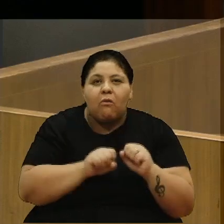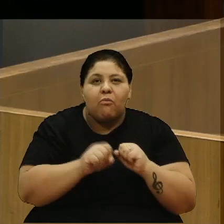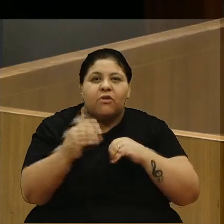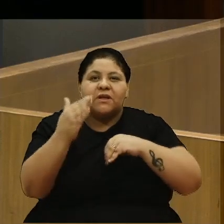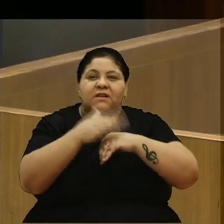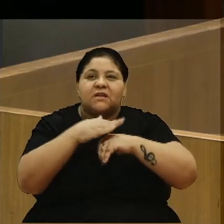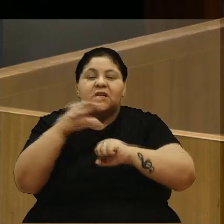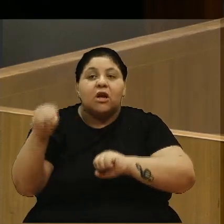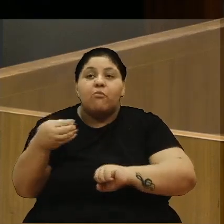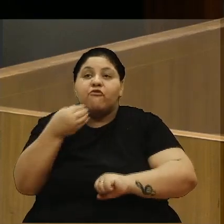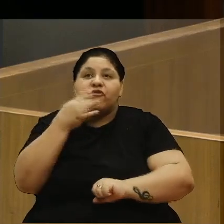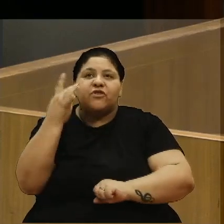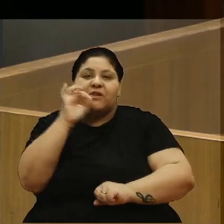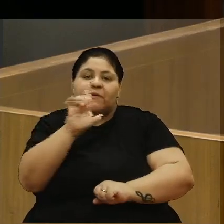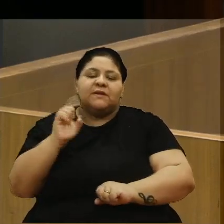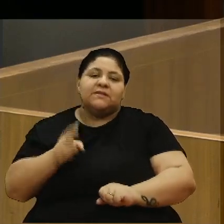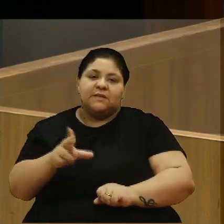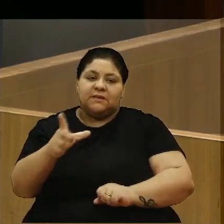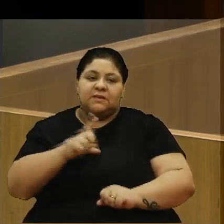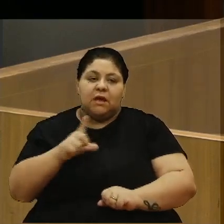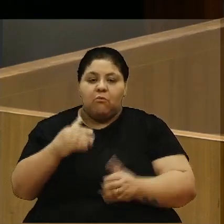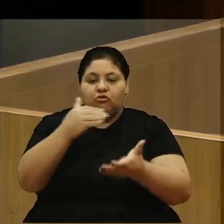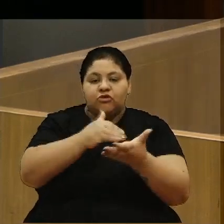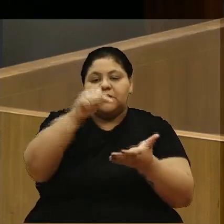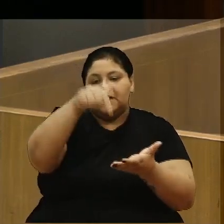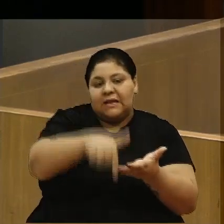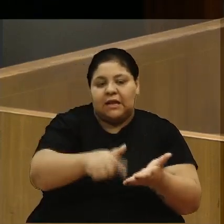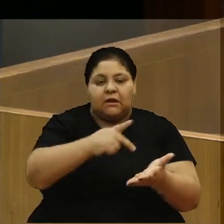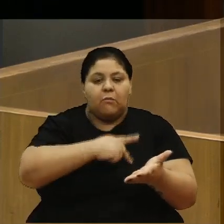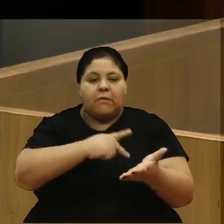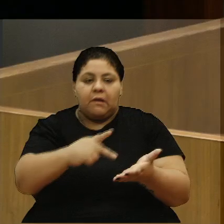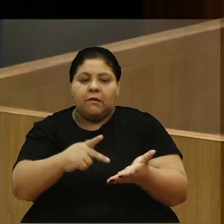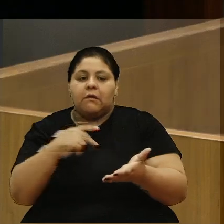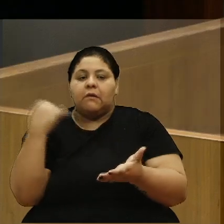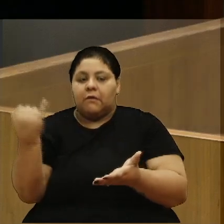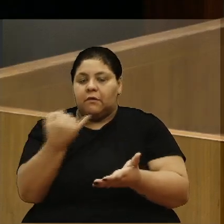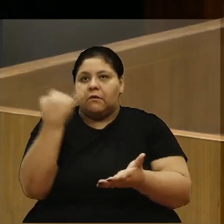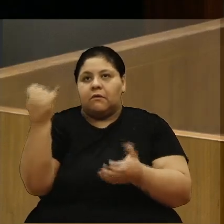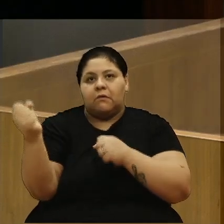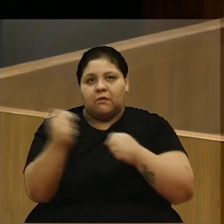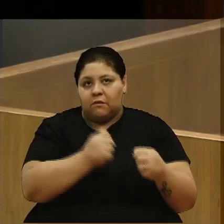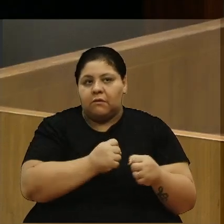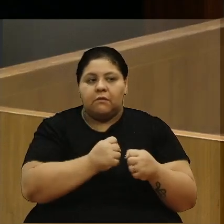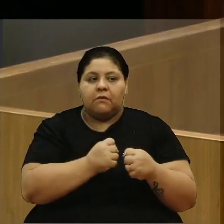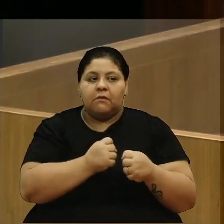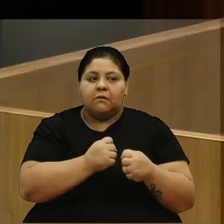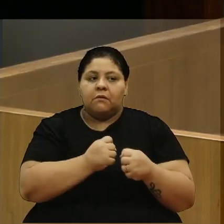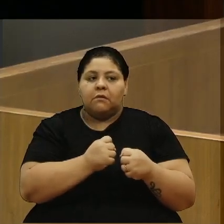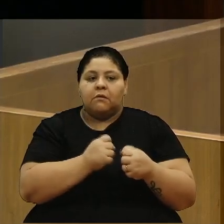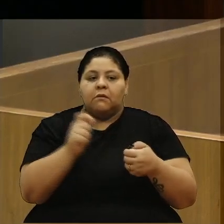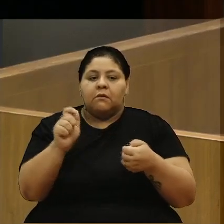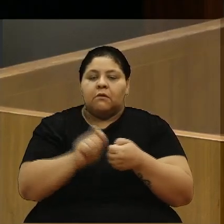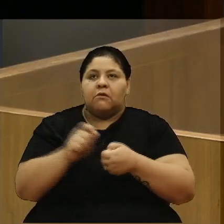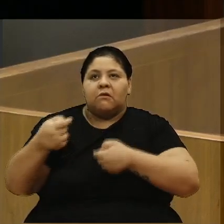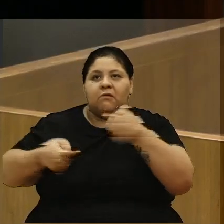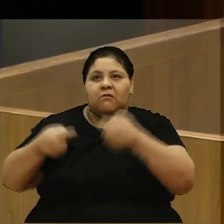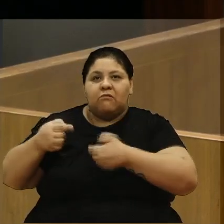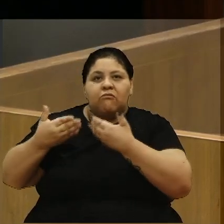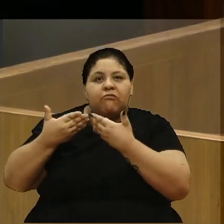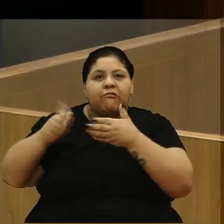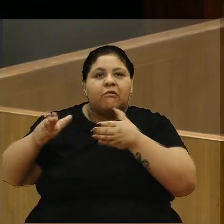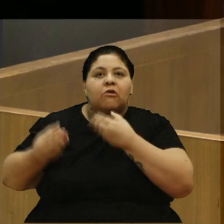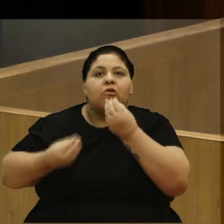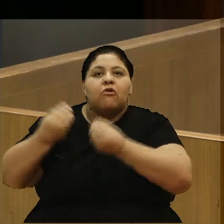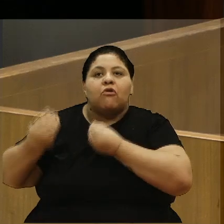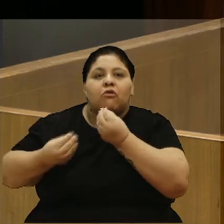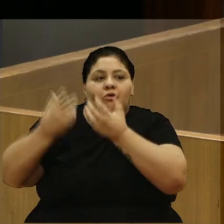dialogar e aproveitar a presença. Não é sempre que nós temos um secretário aqui, um presidente, então é importante que nós possamos já poder fazer um debate aberto sobre como